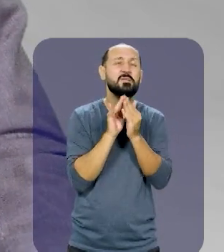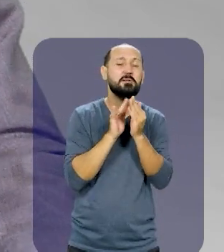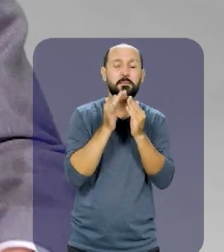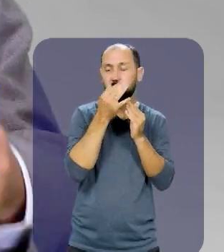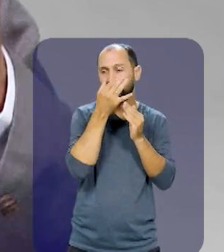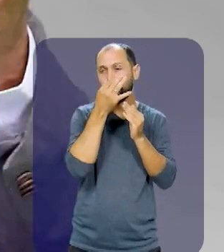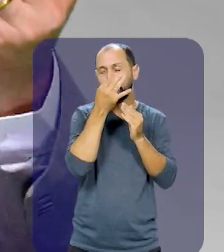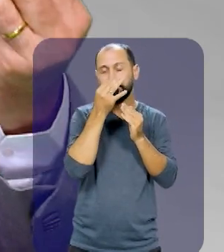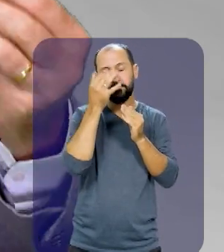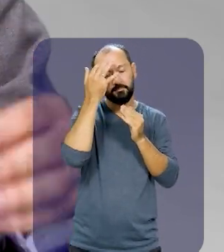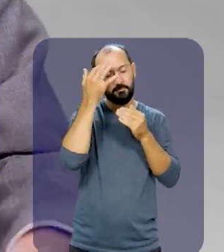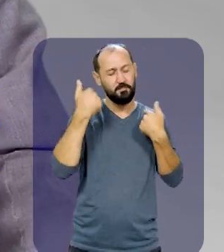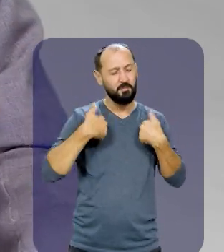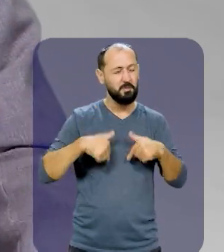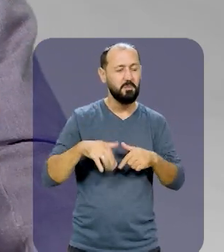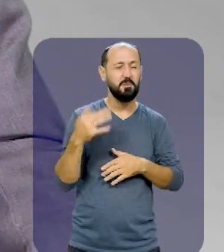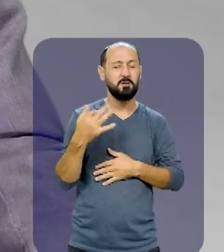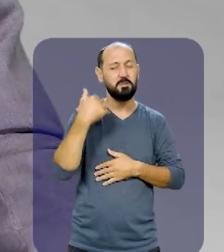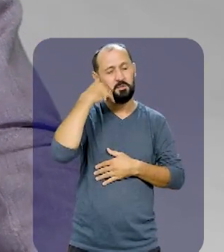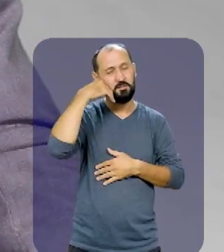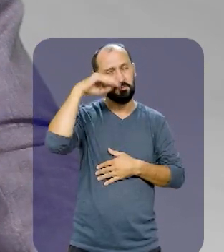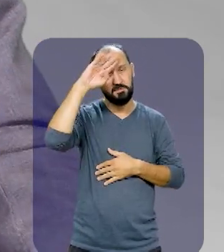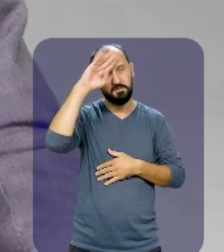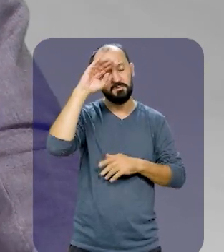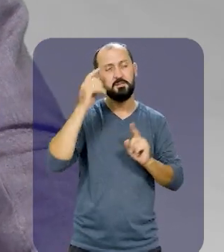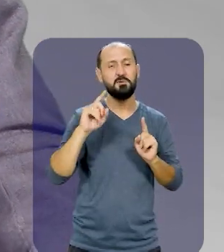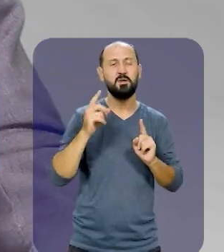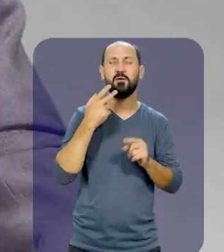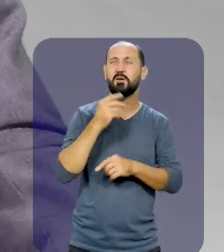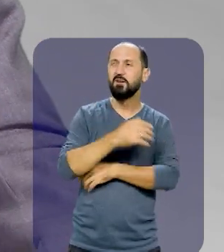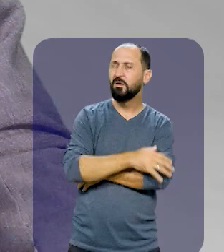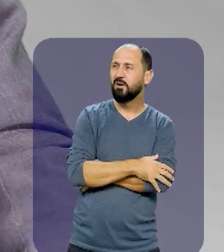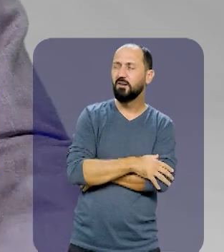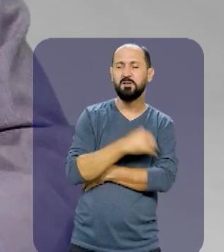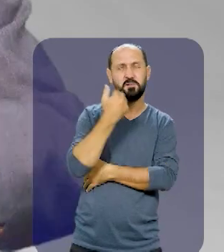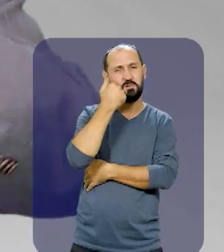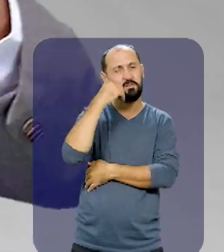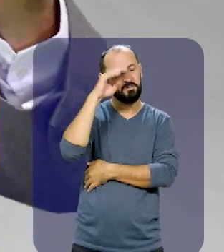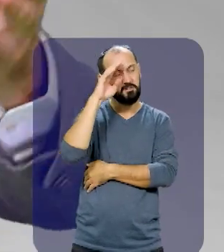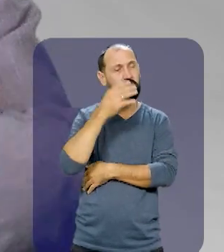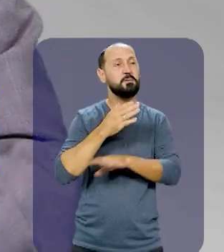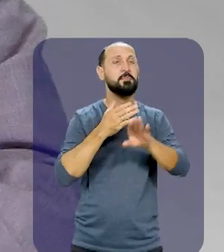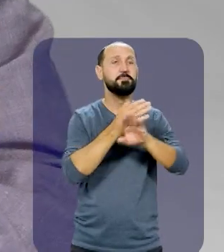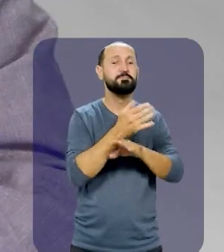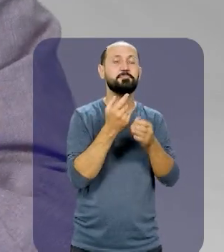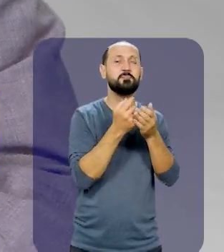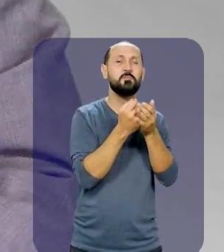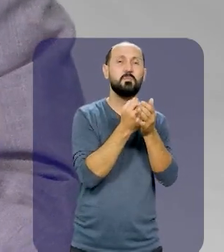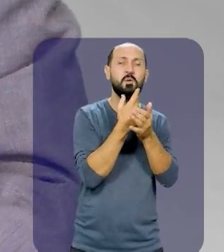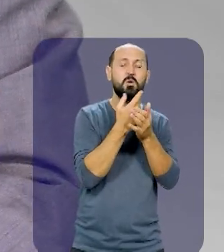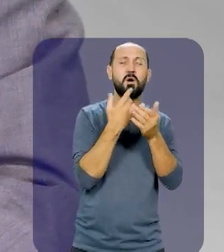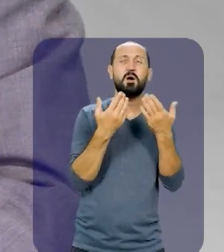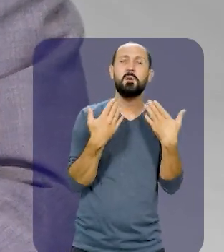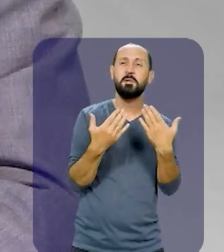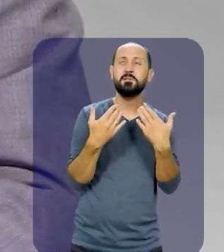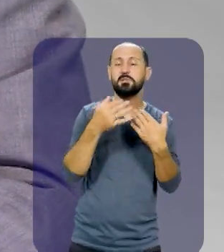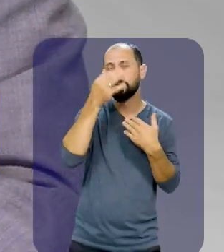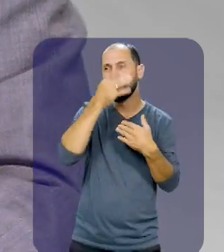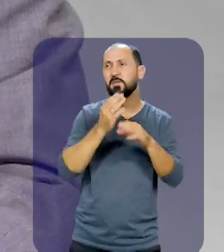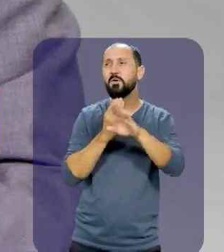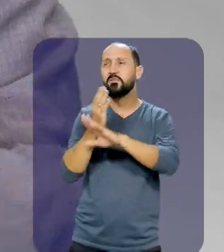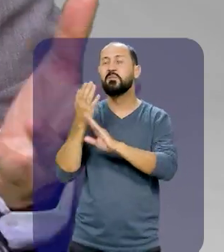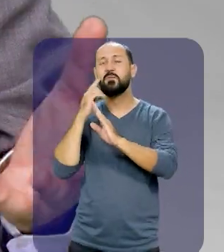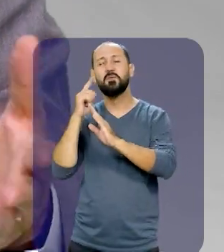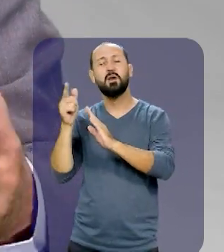nariz entupido, uma dorzinha no corpo, uma febrezinha, ele vai falar, estou resfriado, vai tomar um remedinho de gripe, compra